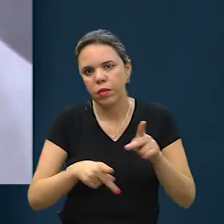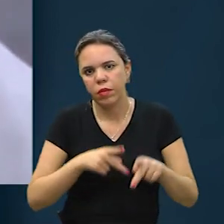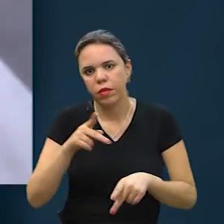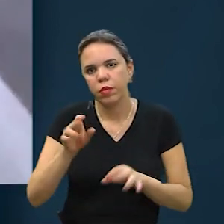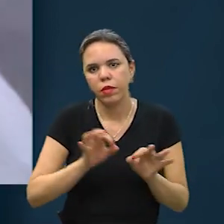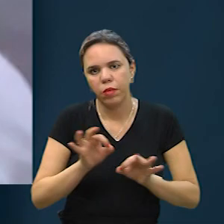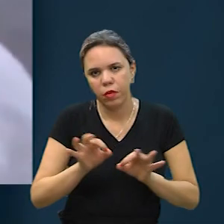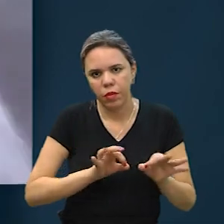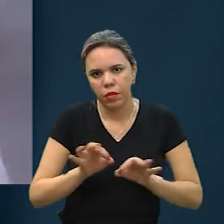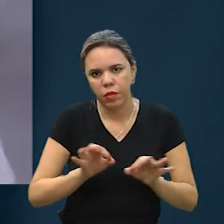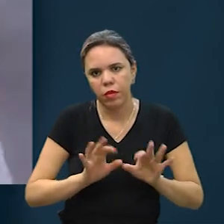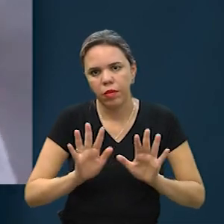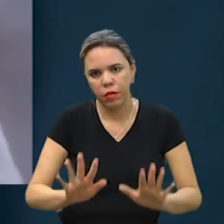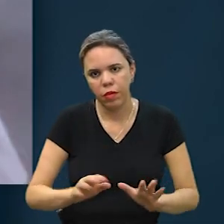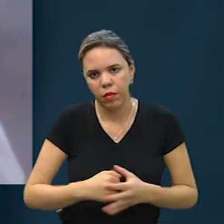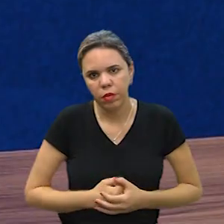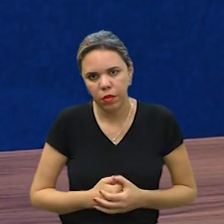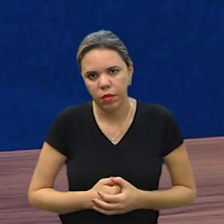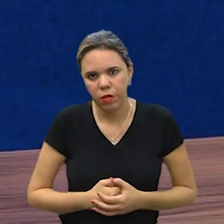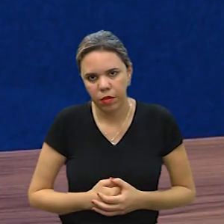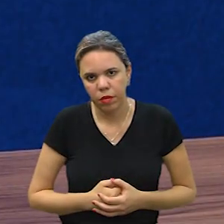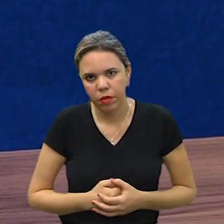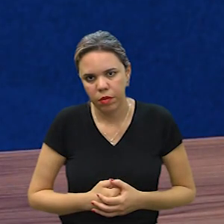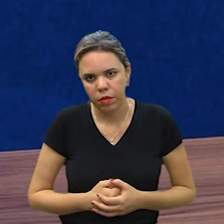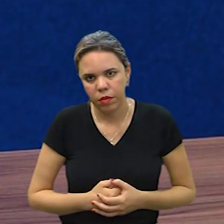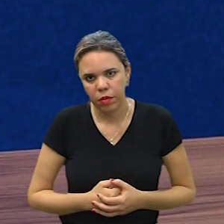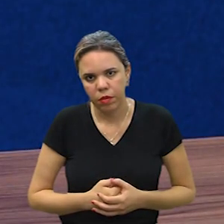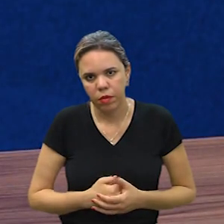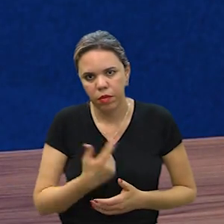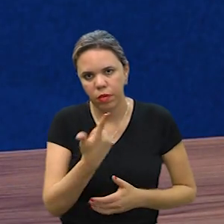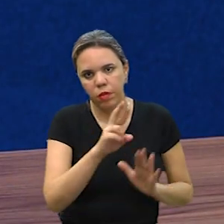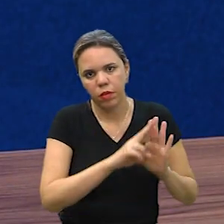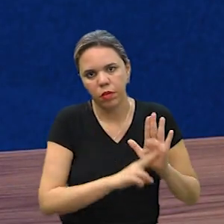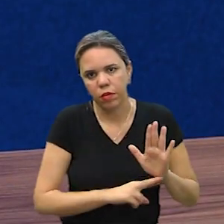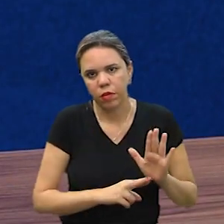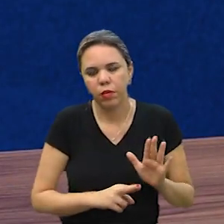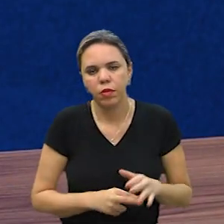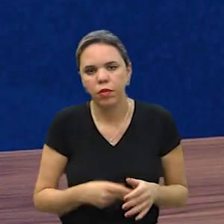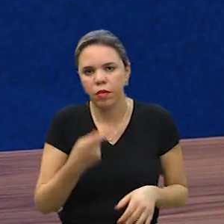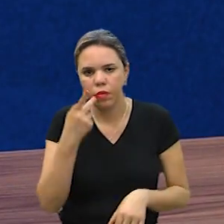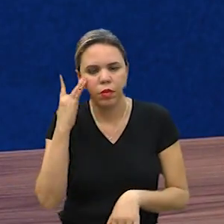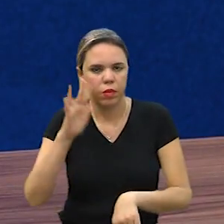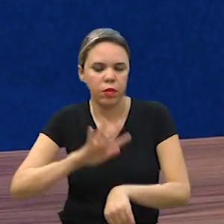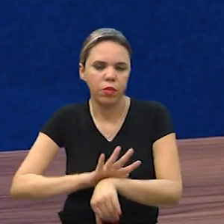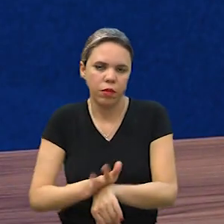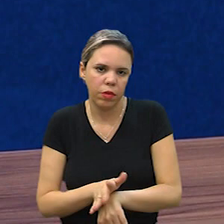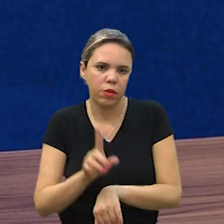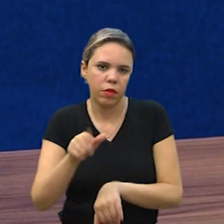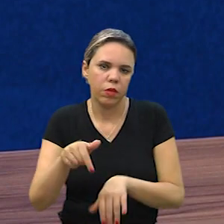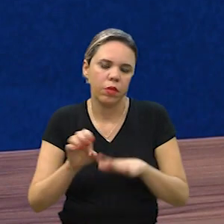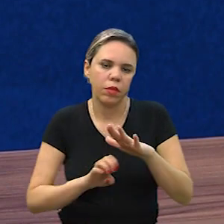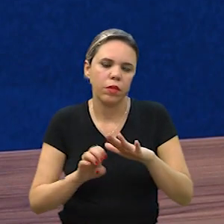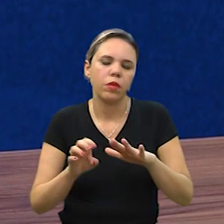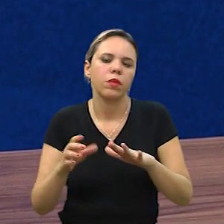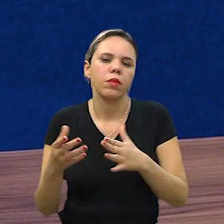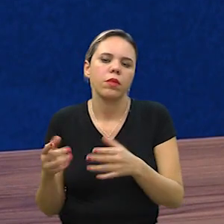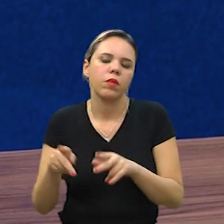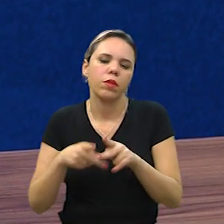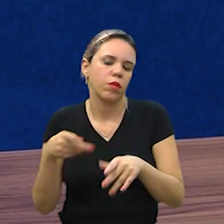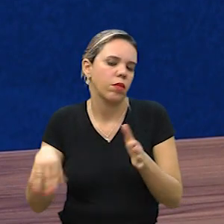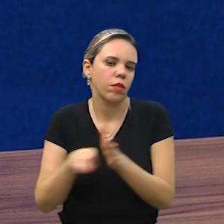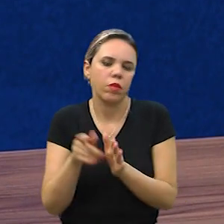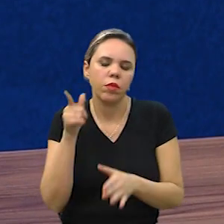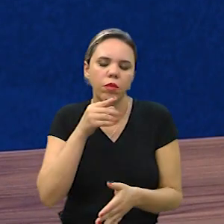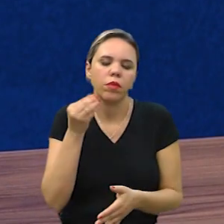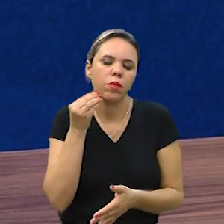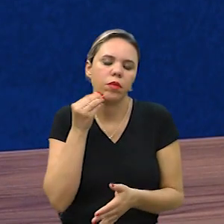pessoal preparado, mas, por outros critérios, que eu chamo de racismo estrutural, essas pessoas não